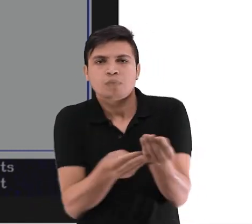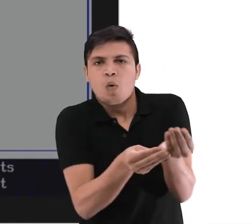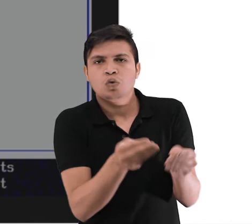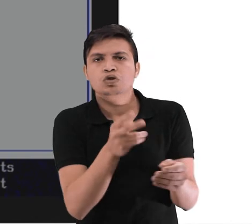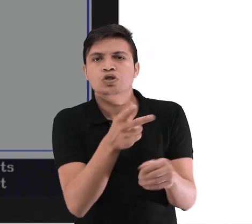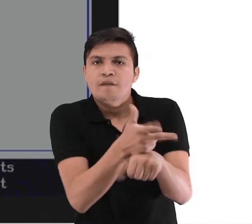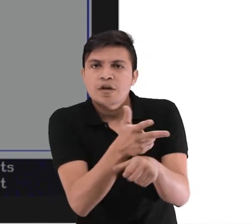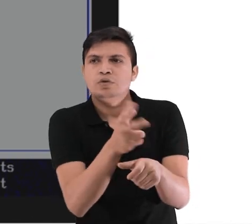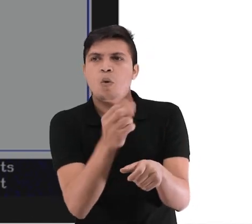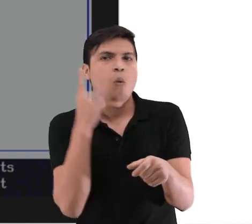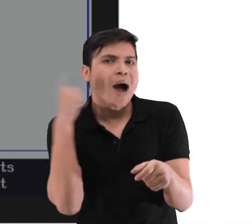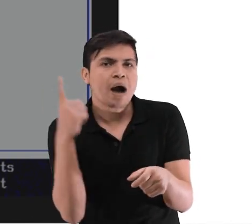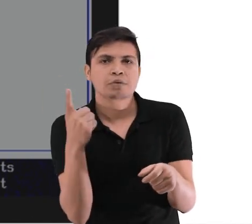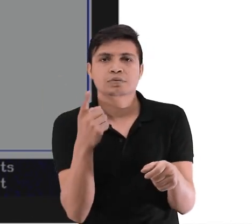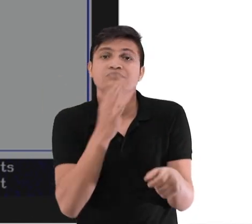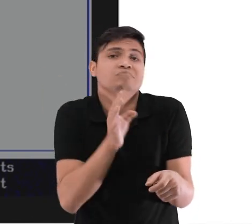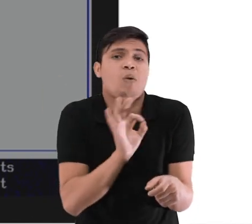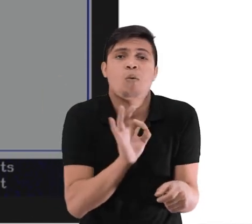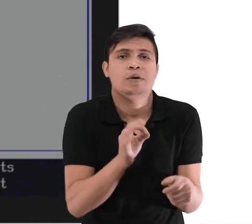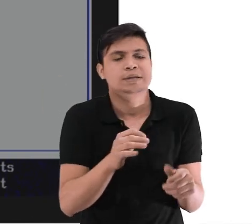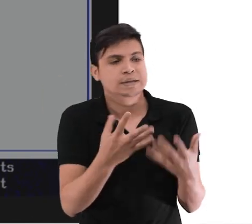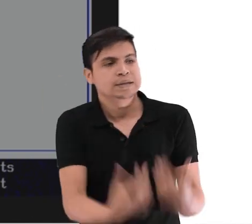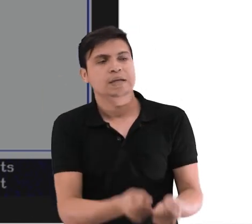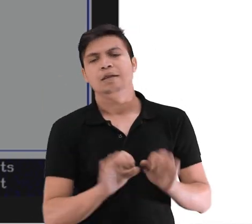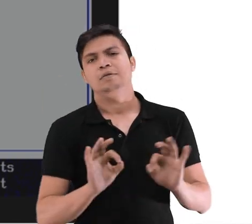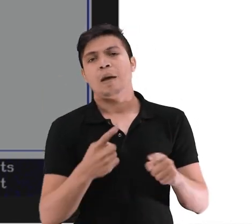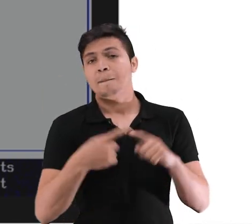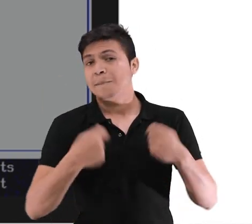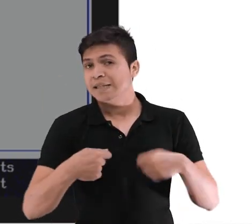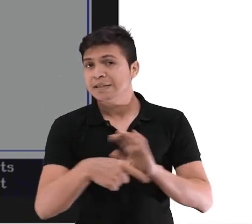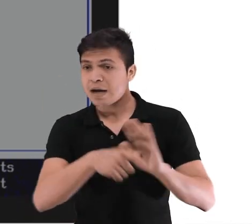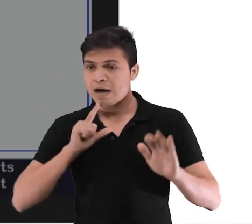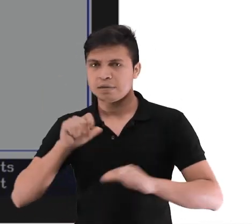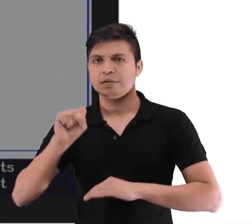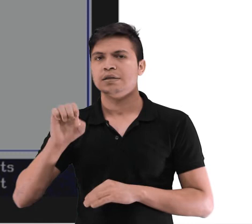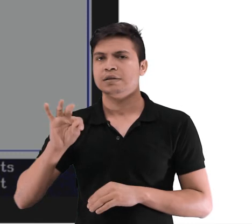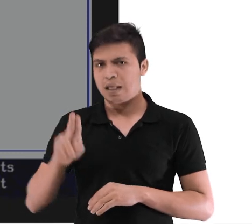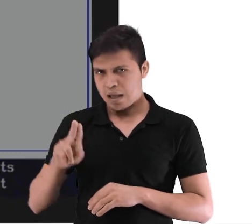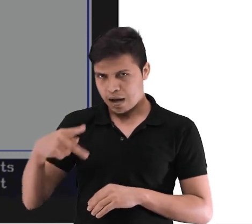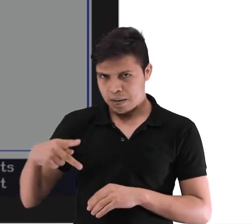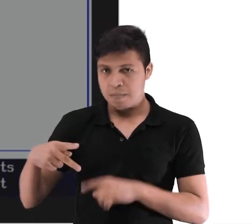o áudio não vai estar habilitado. Você tem que vir entrar no setup e habilitar essas opções.